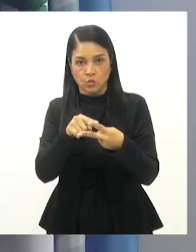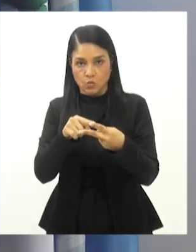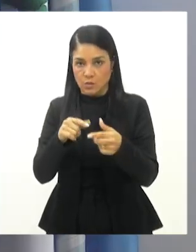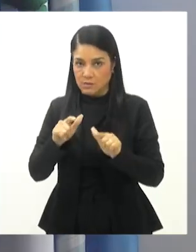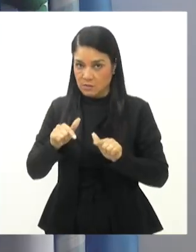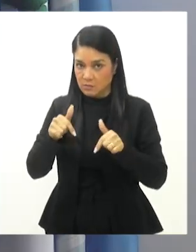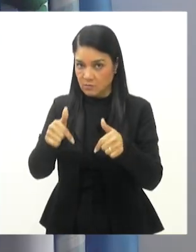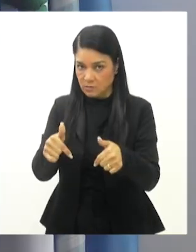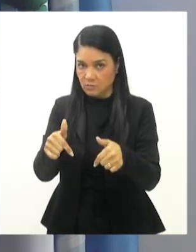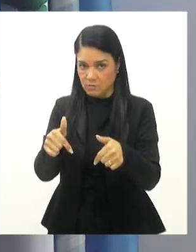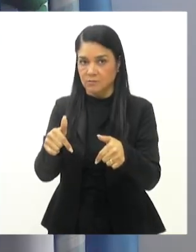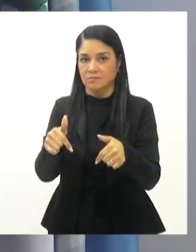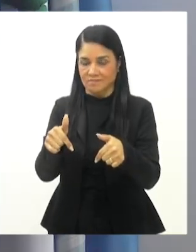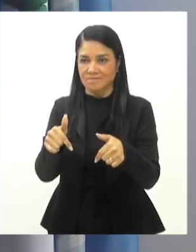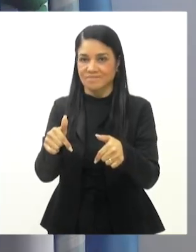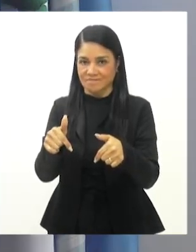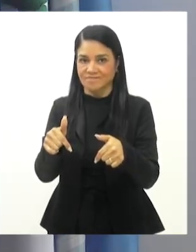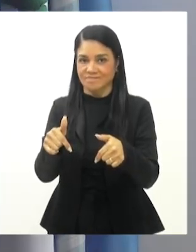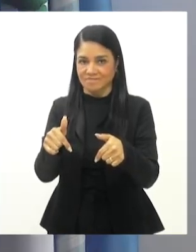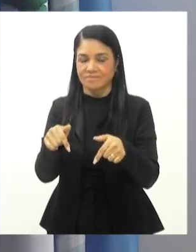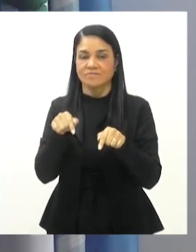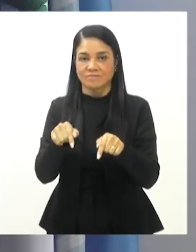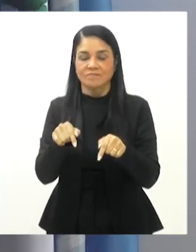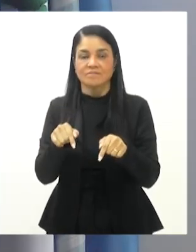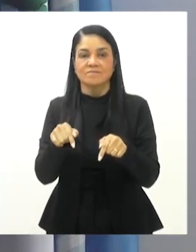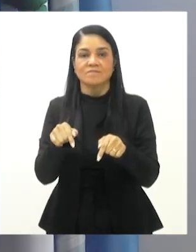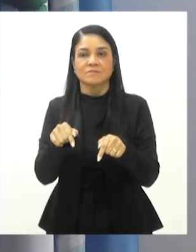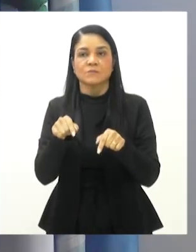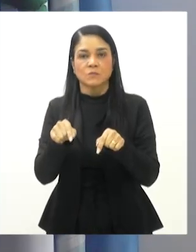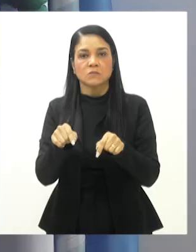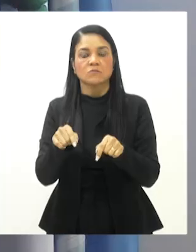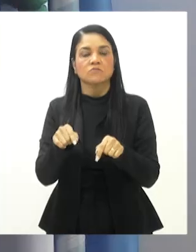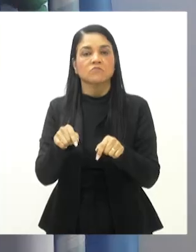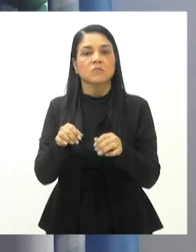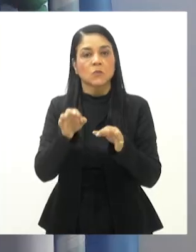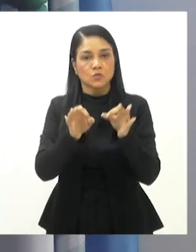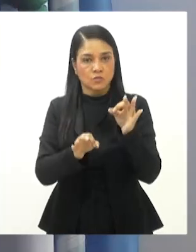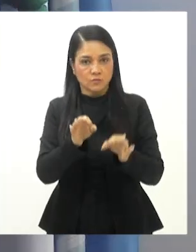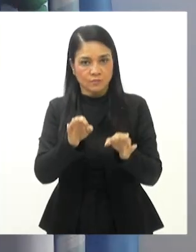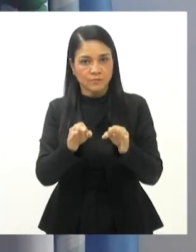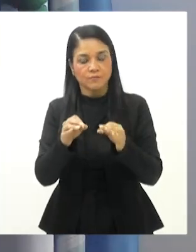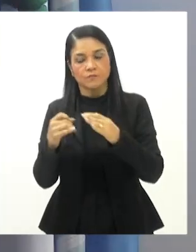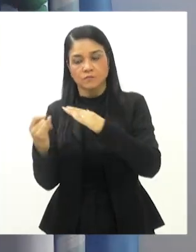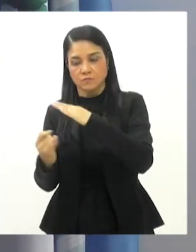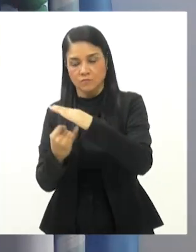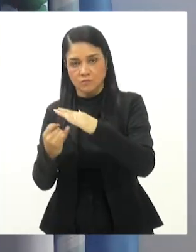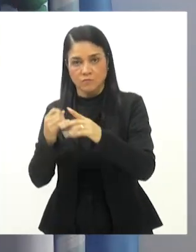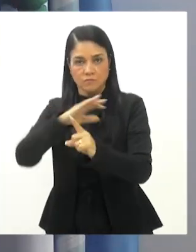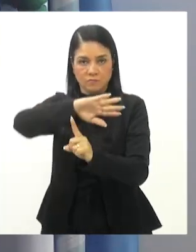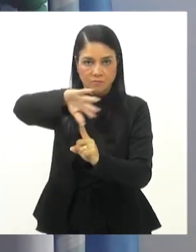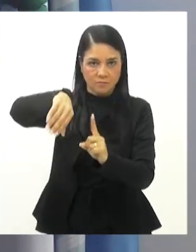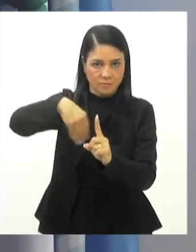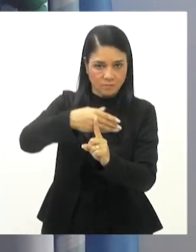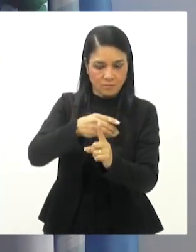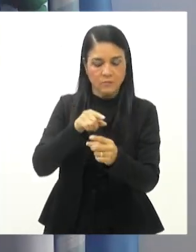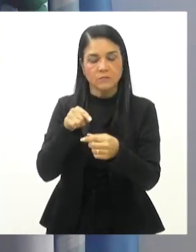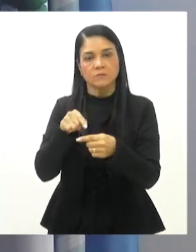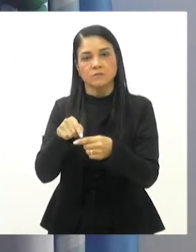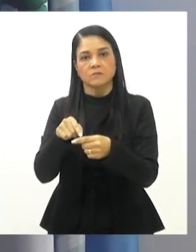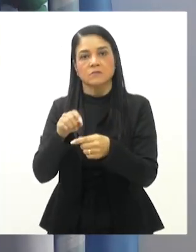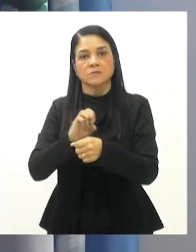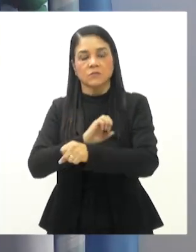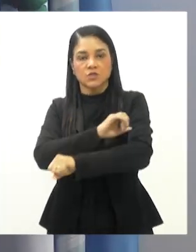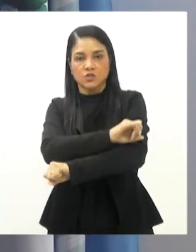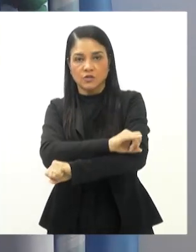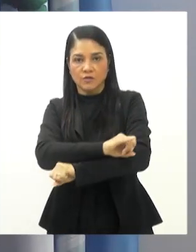execução, então por isso que justifica que nós tenhamos a conciliação dos órgãos ambientais e dos órgãos, né, de